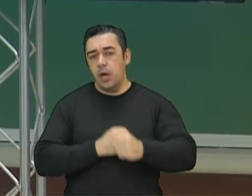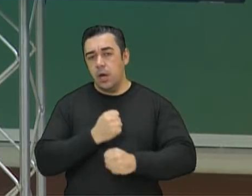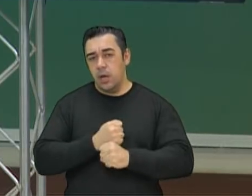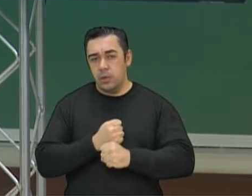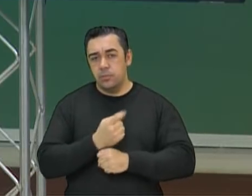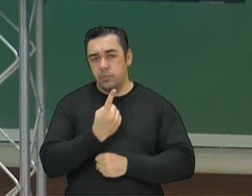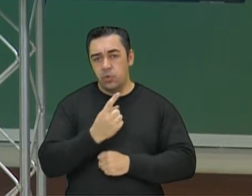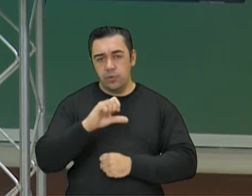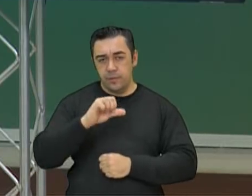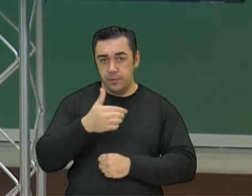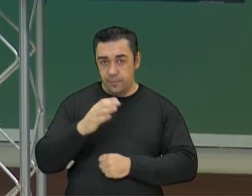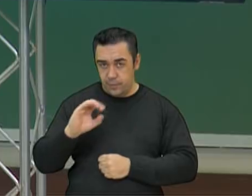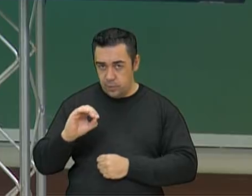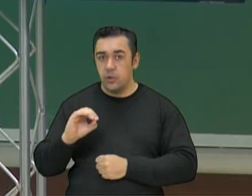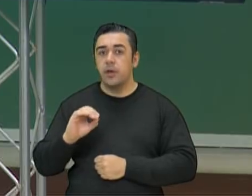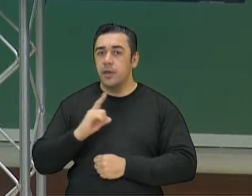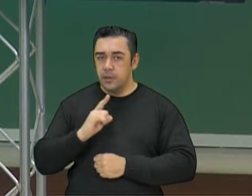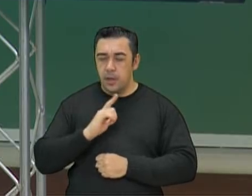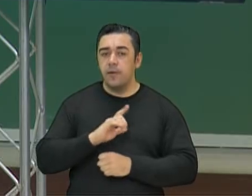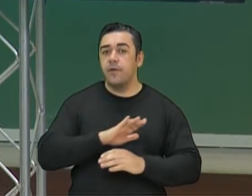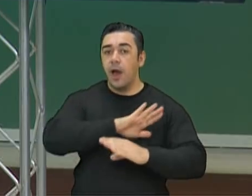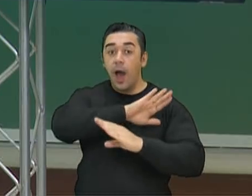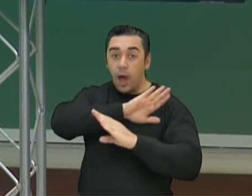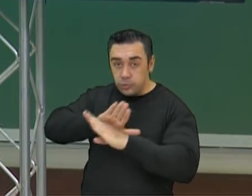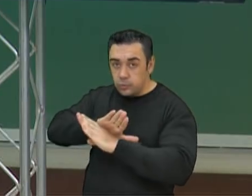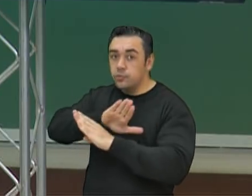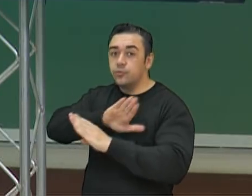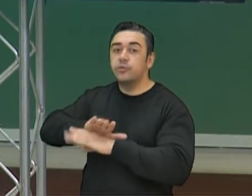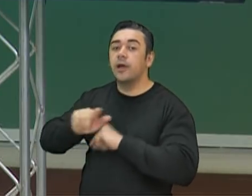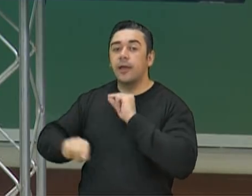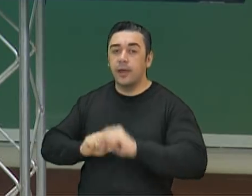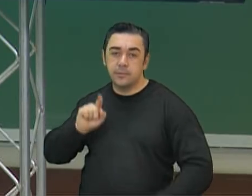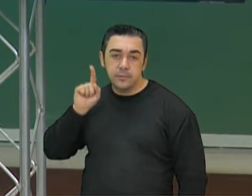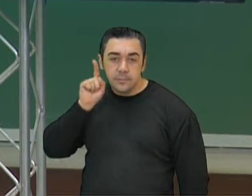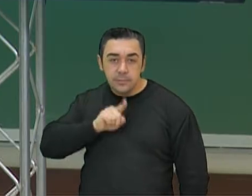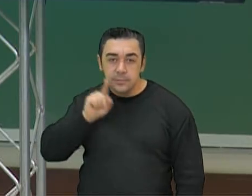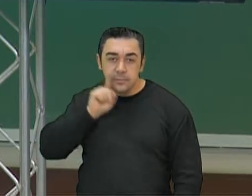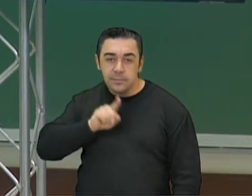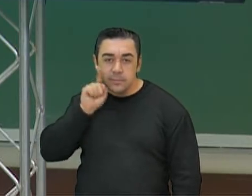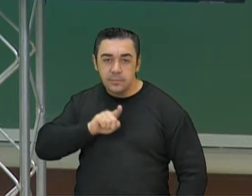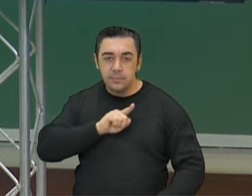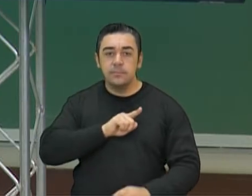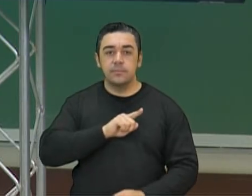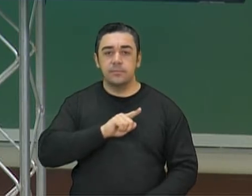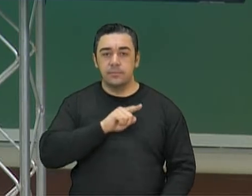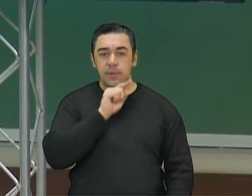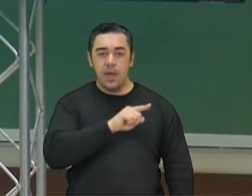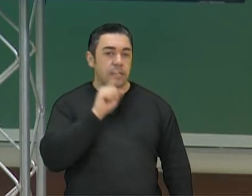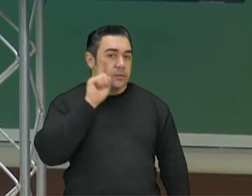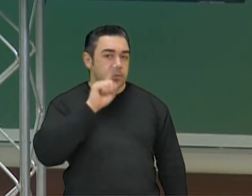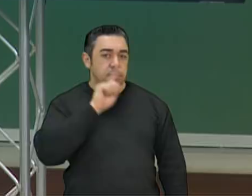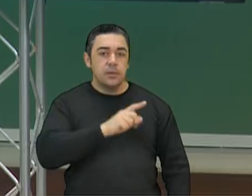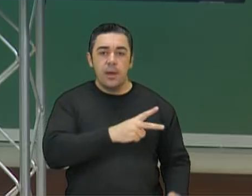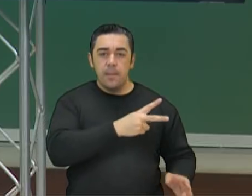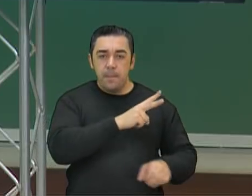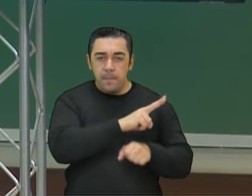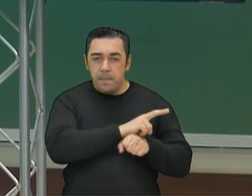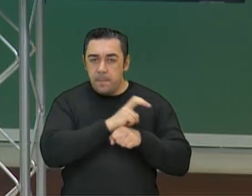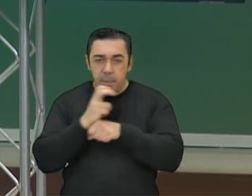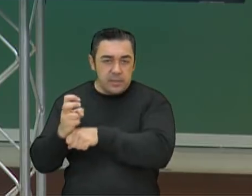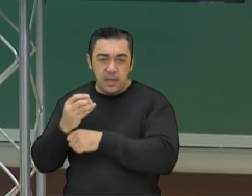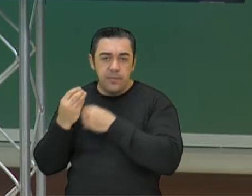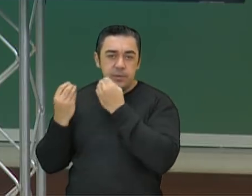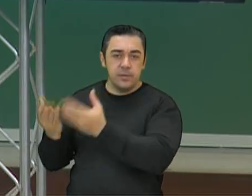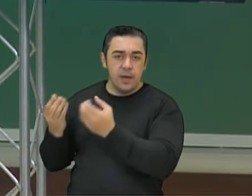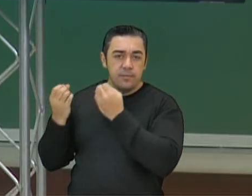ajuda dos Estados Unidos, lembra que nós já falamos disso? Os Estados Unidos faziam empréstimos para os países europeus destruídos